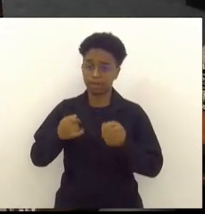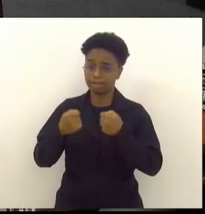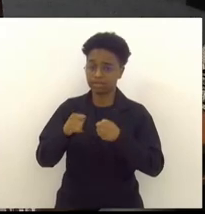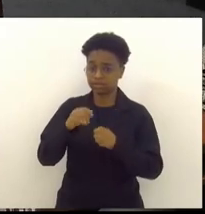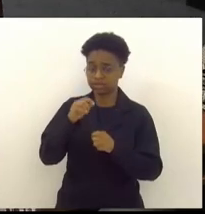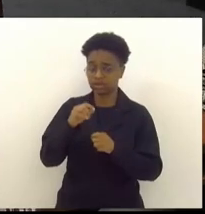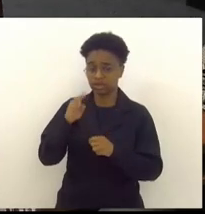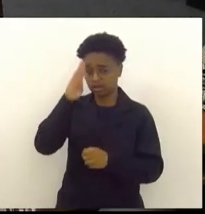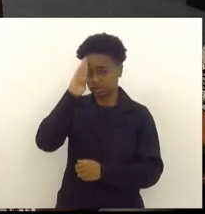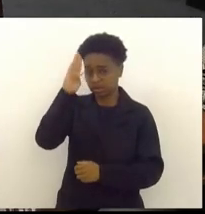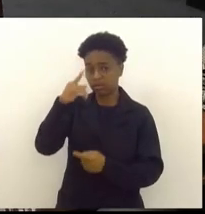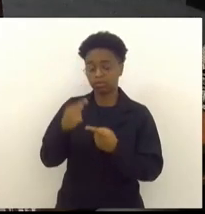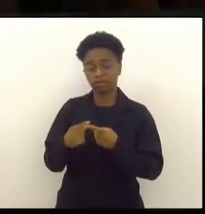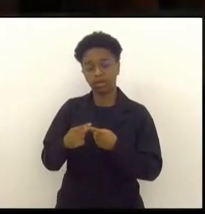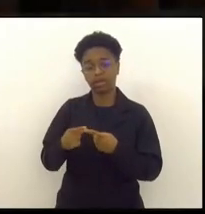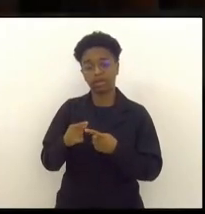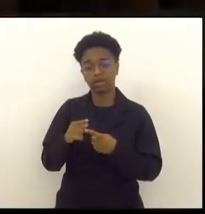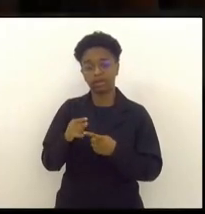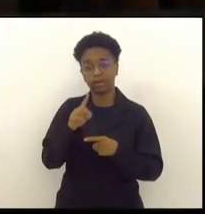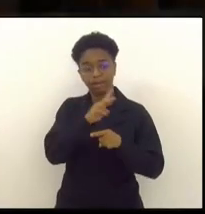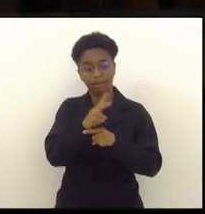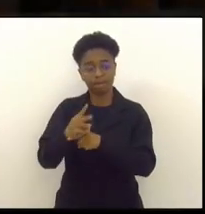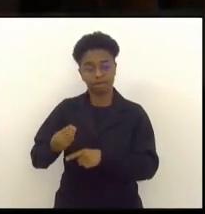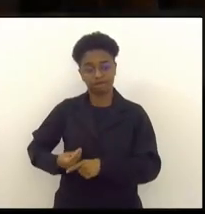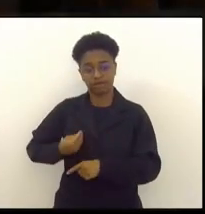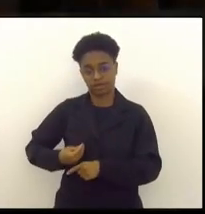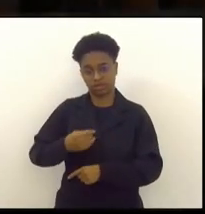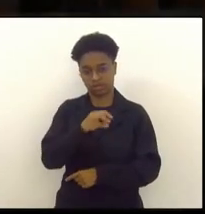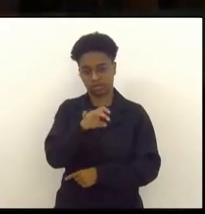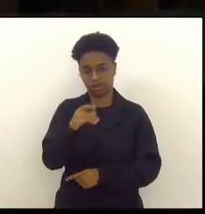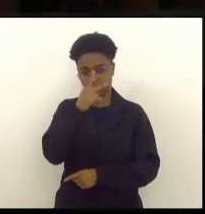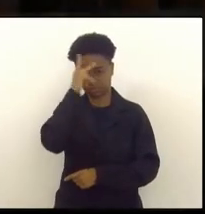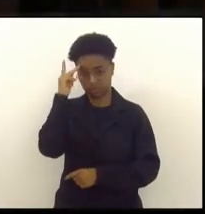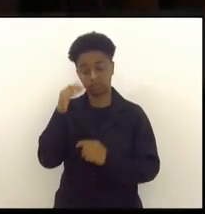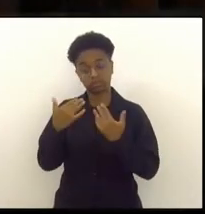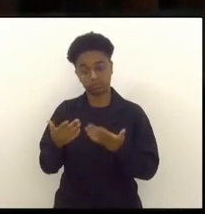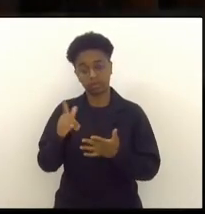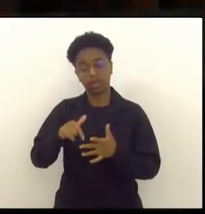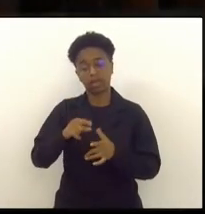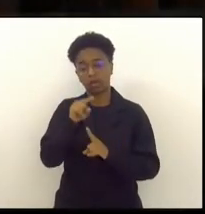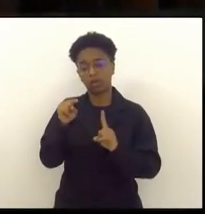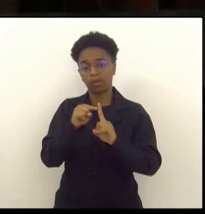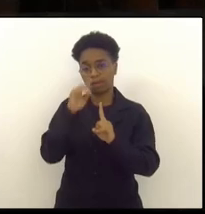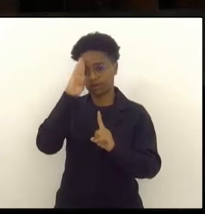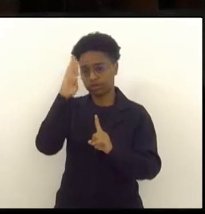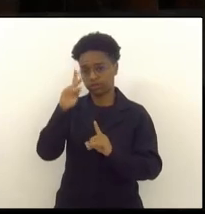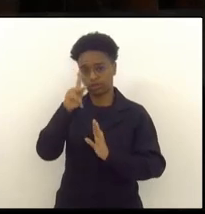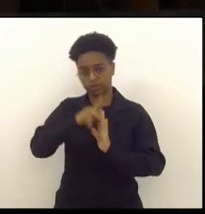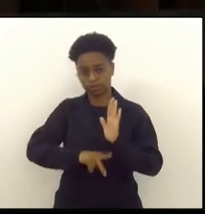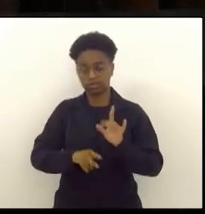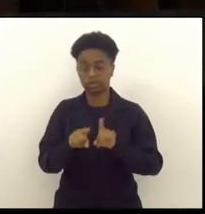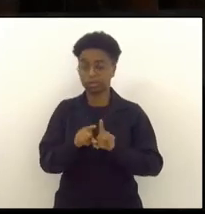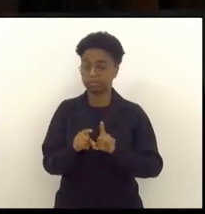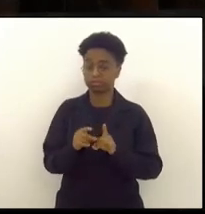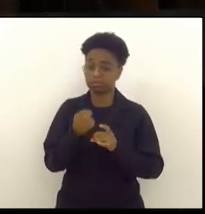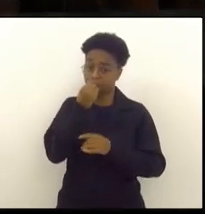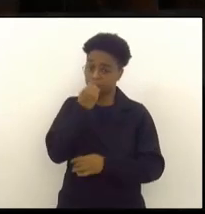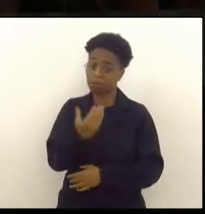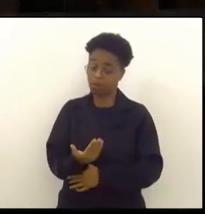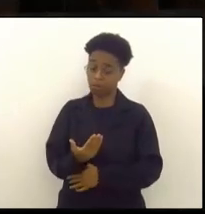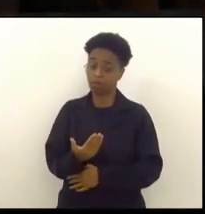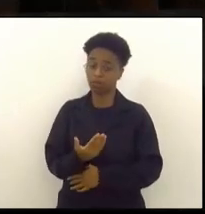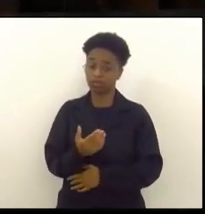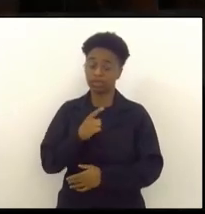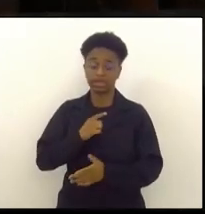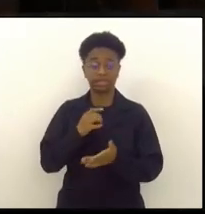lugar, porque é da vida das pessoas que estamos falando. Então, esse é o grande propósito do projeto. E que bom que